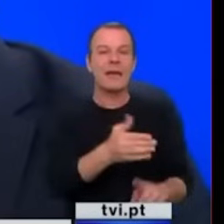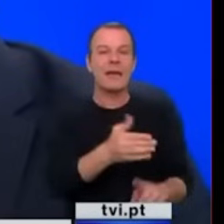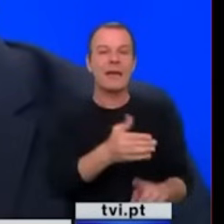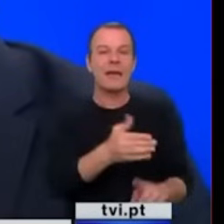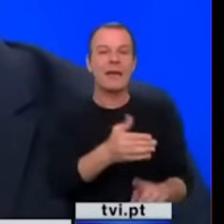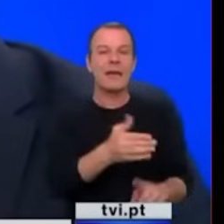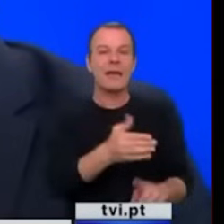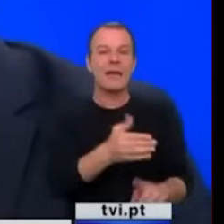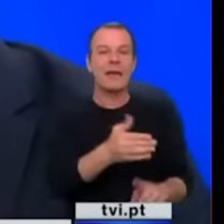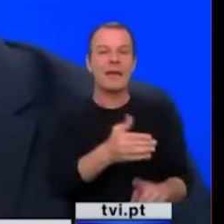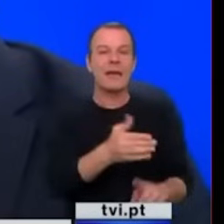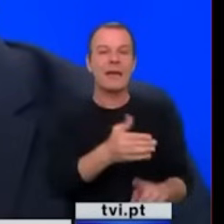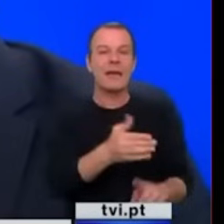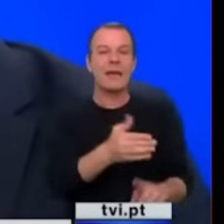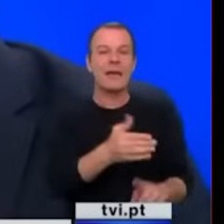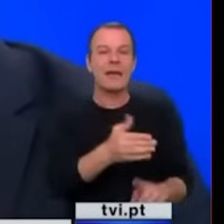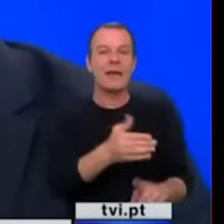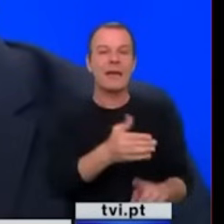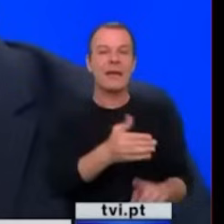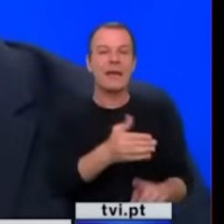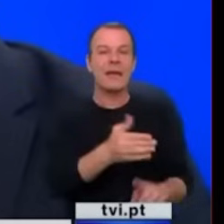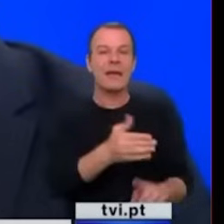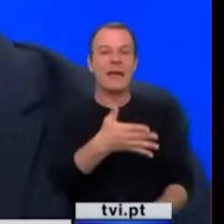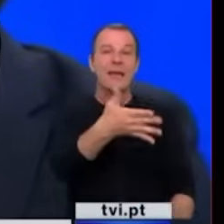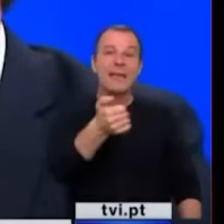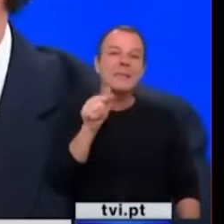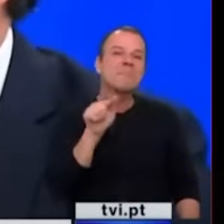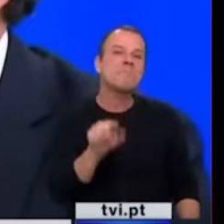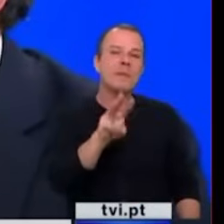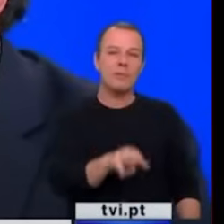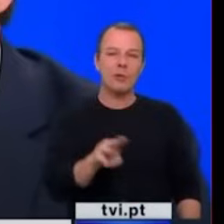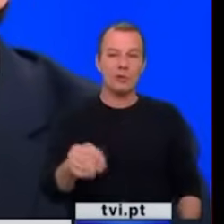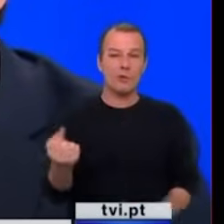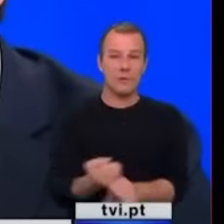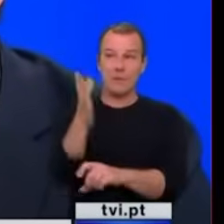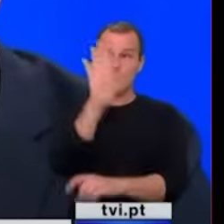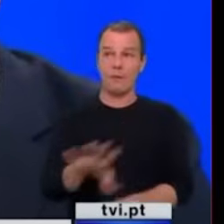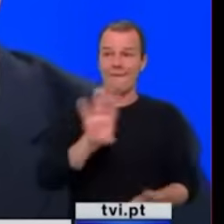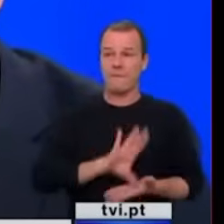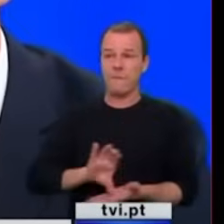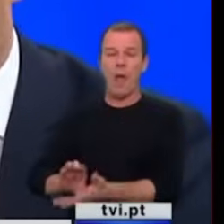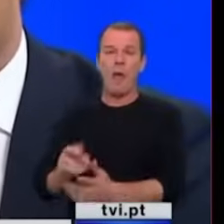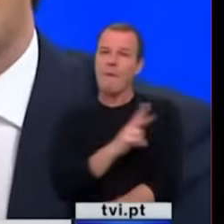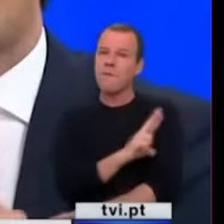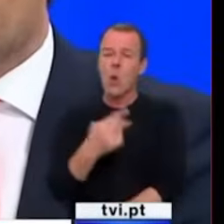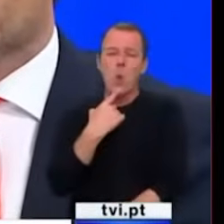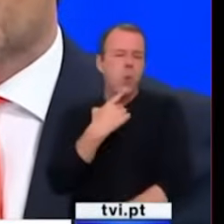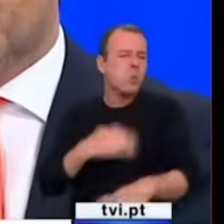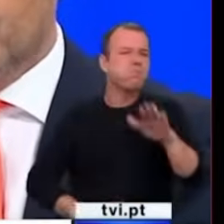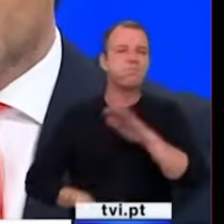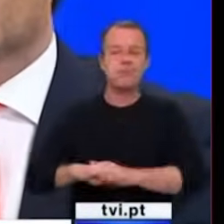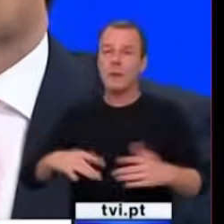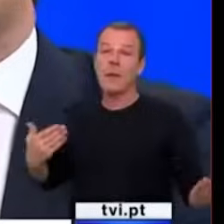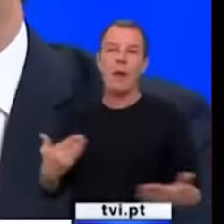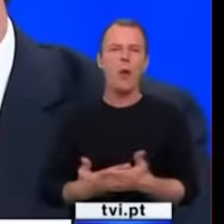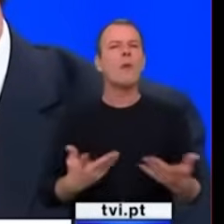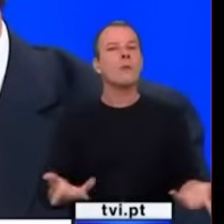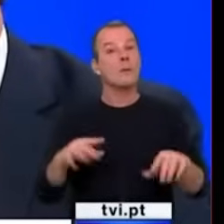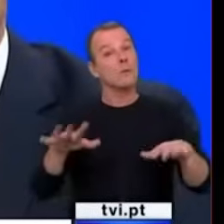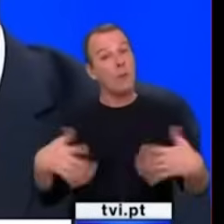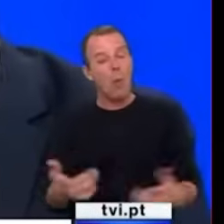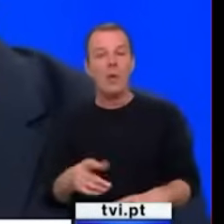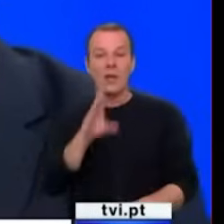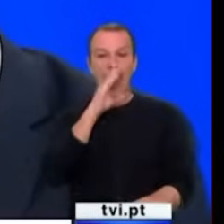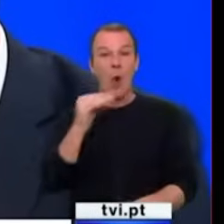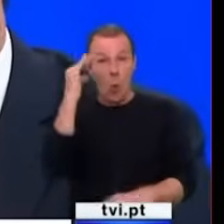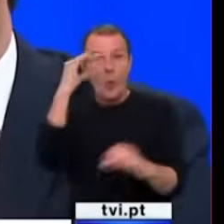meu Exato eu sou sou tudo sou o vilão eu CNS é oor que nós vimos Quando é o pico do